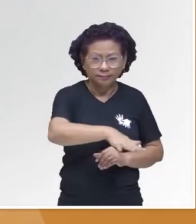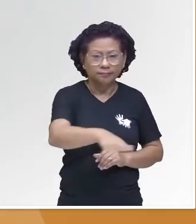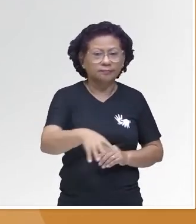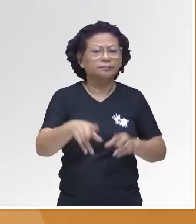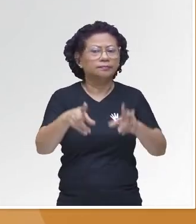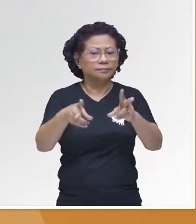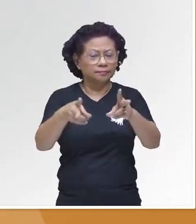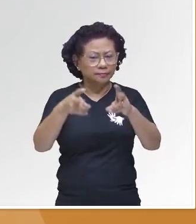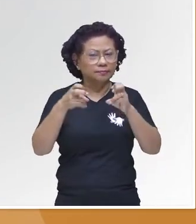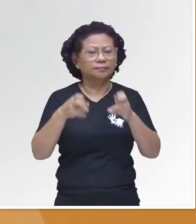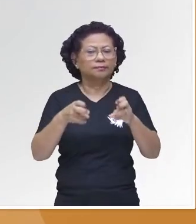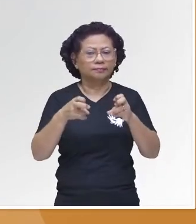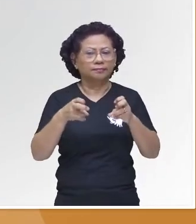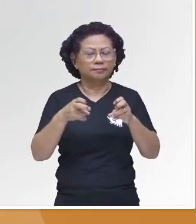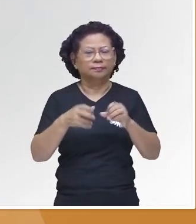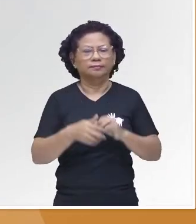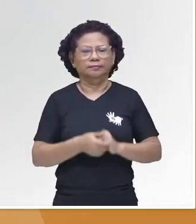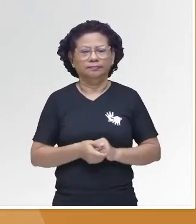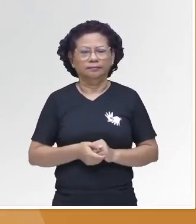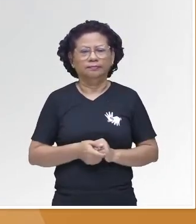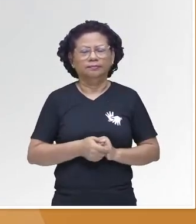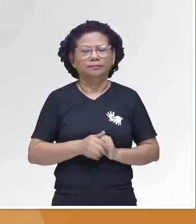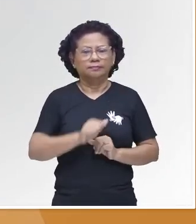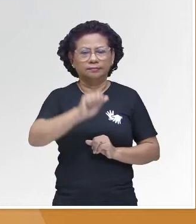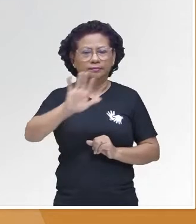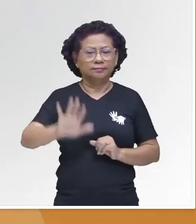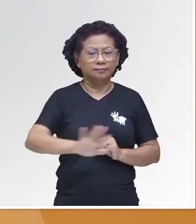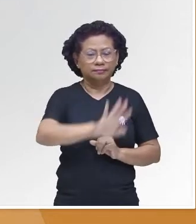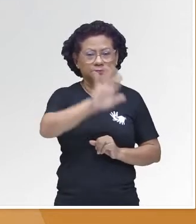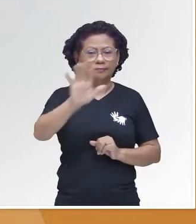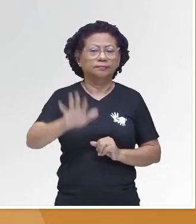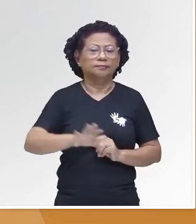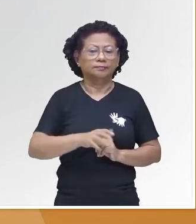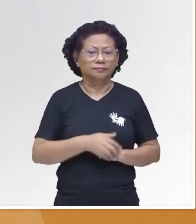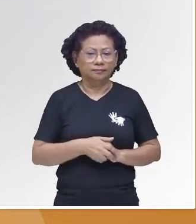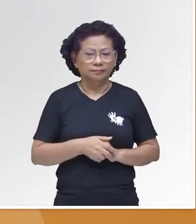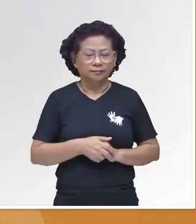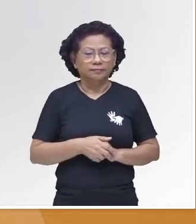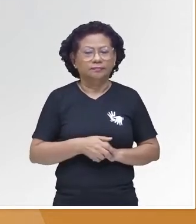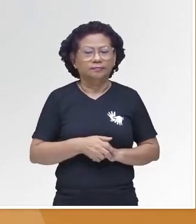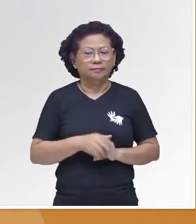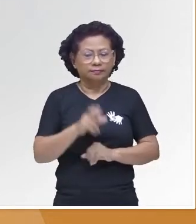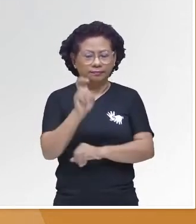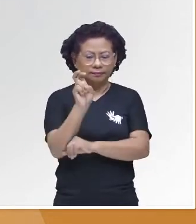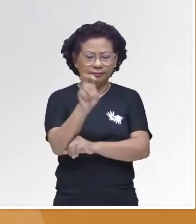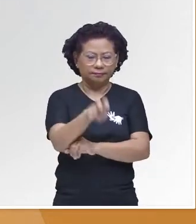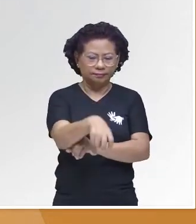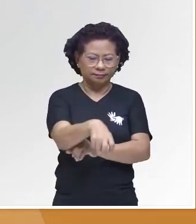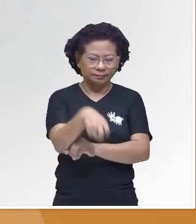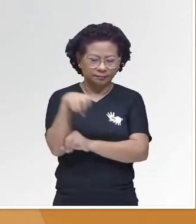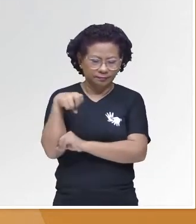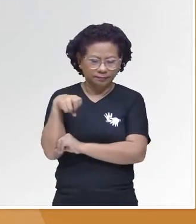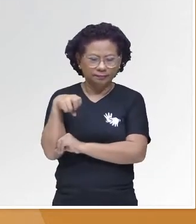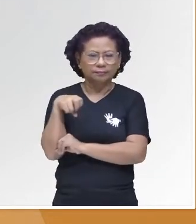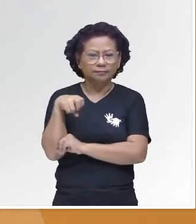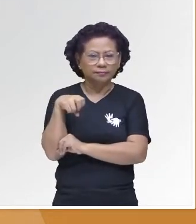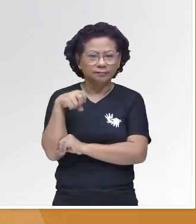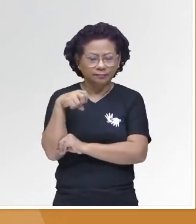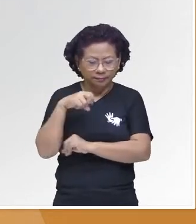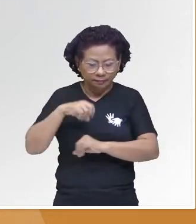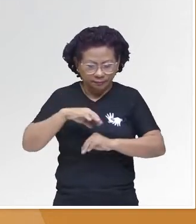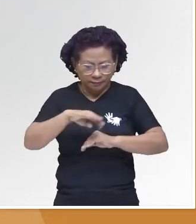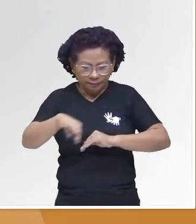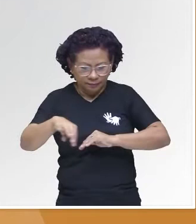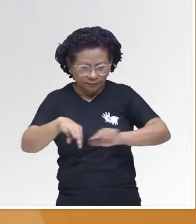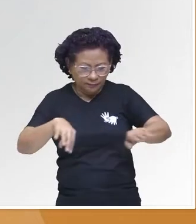de cima. Ali a gente tem imagem de uma extração desse carvão mineral. Tá? Eles estão